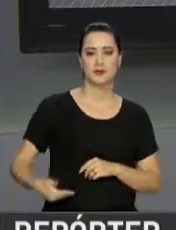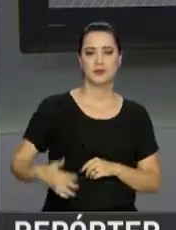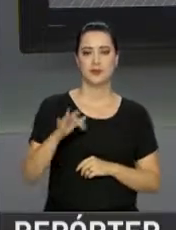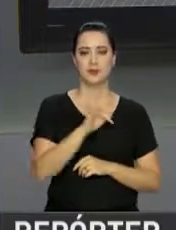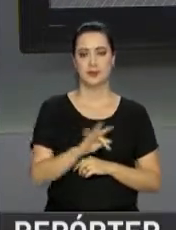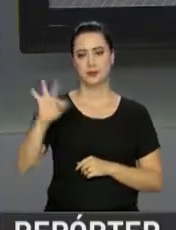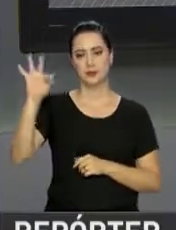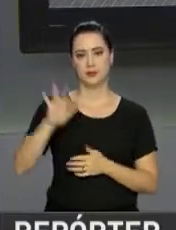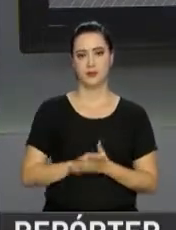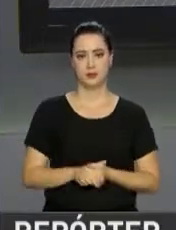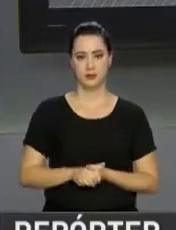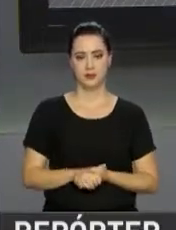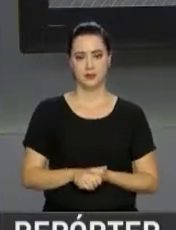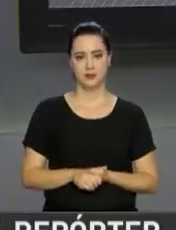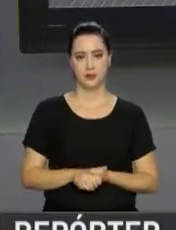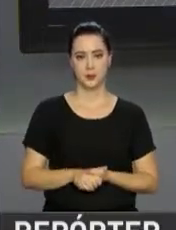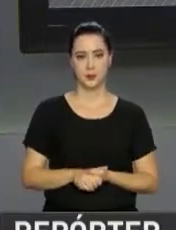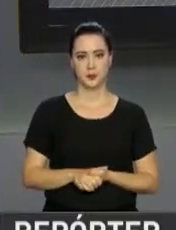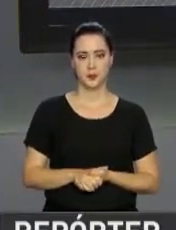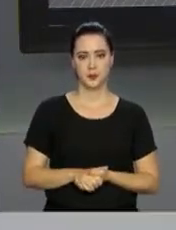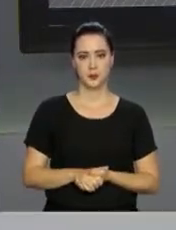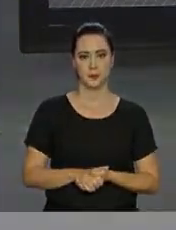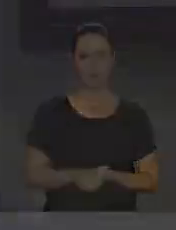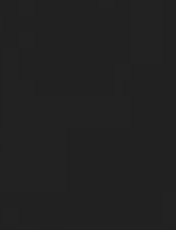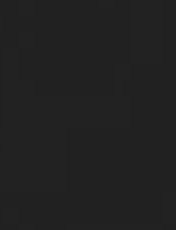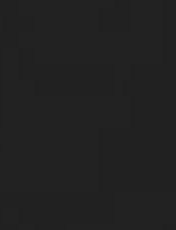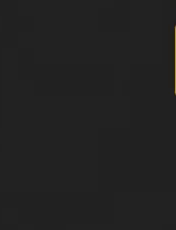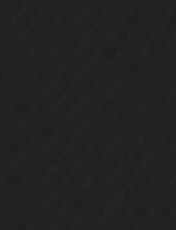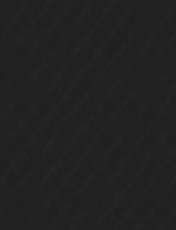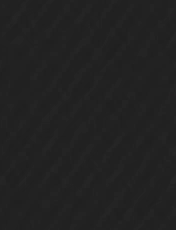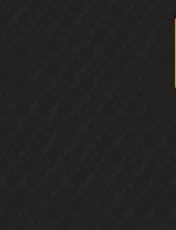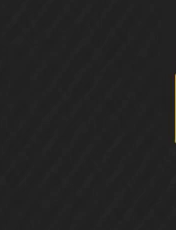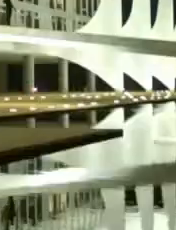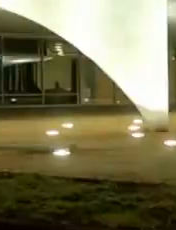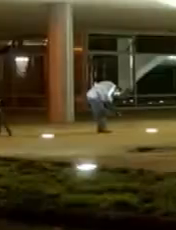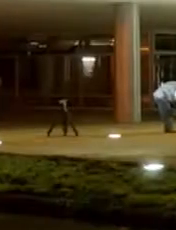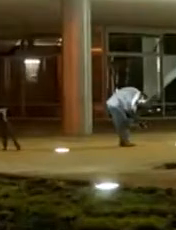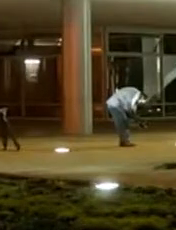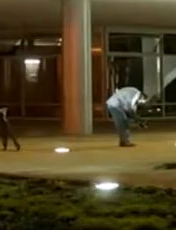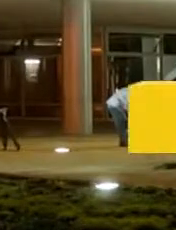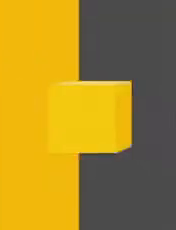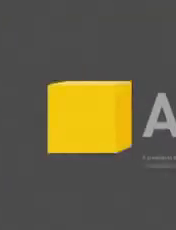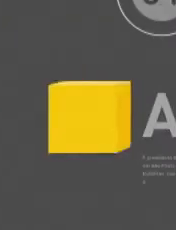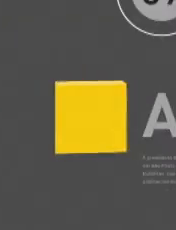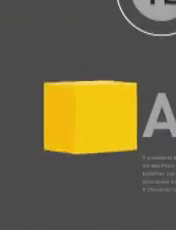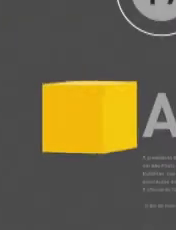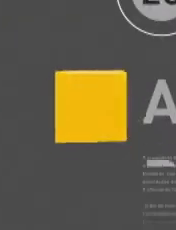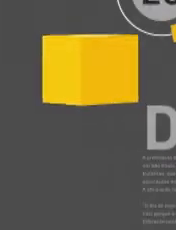gente na NBR, a TV do Governo Federal.